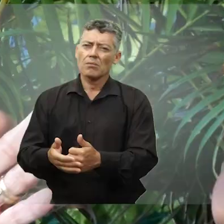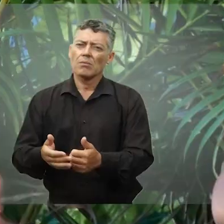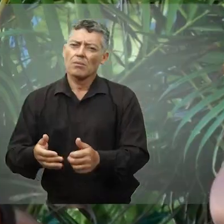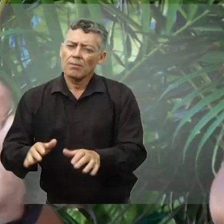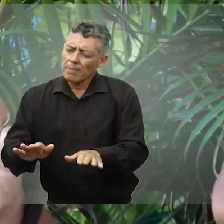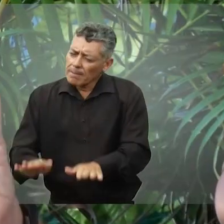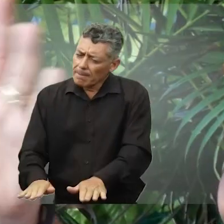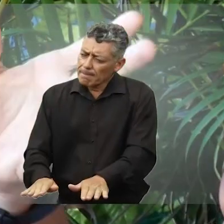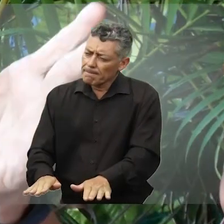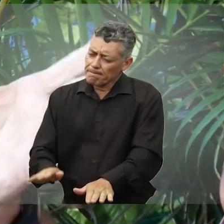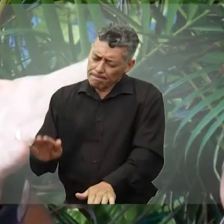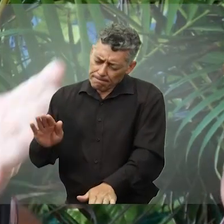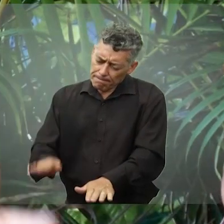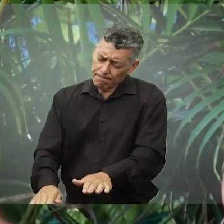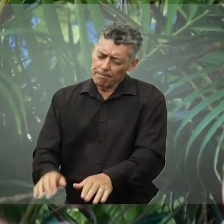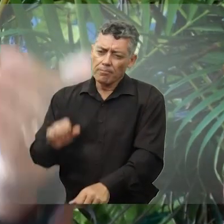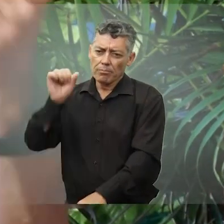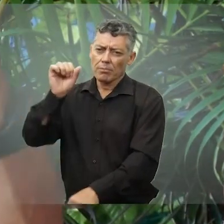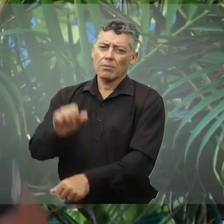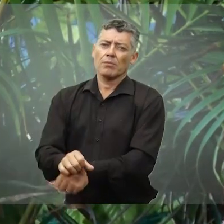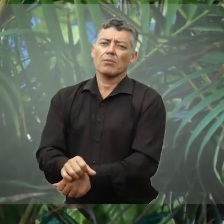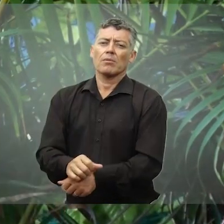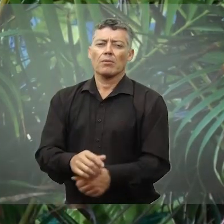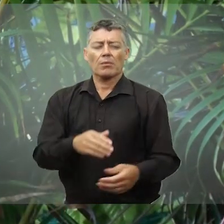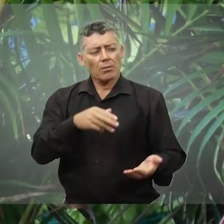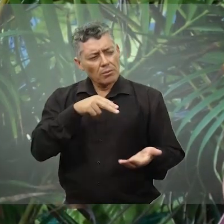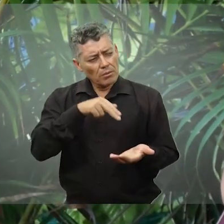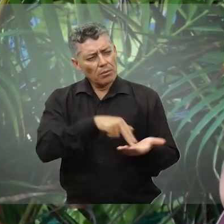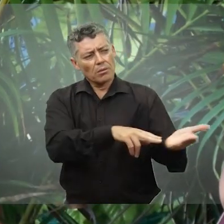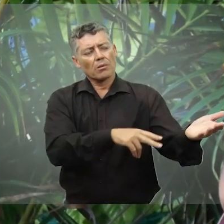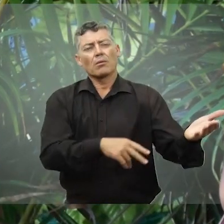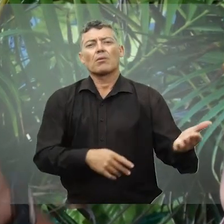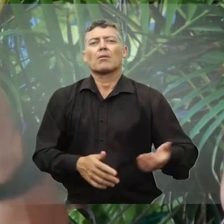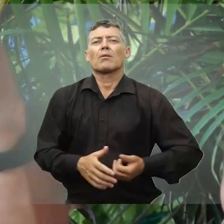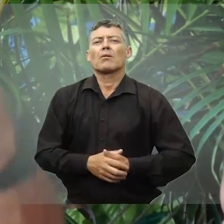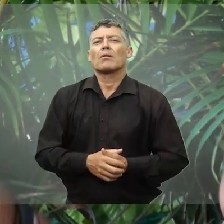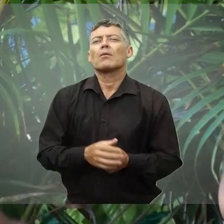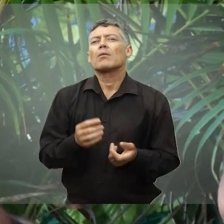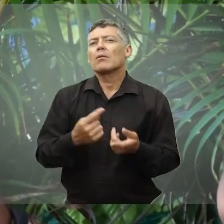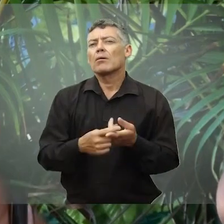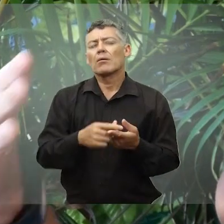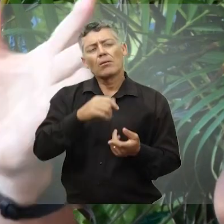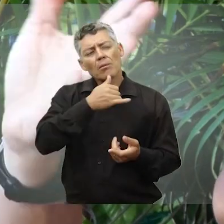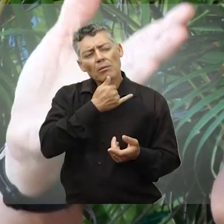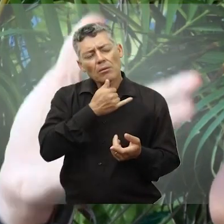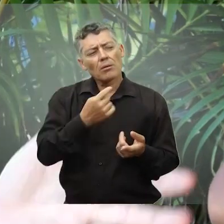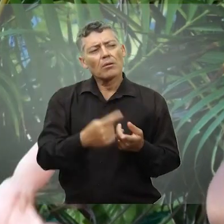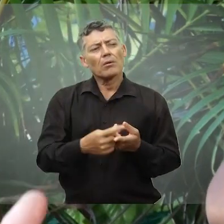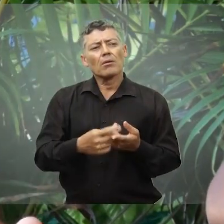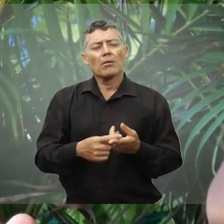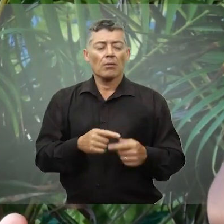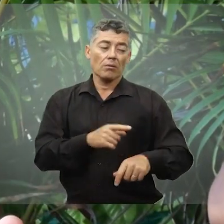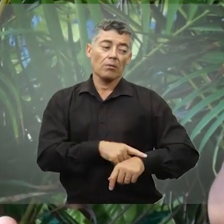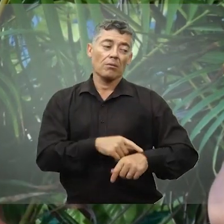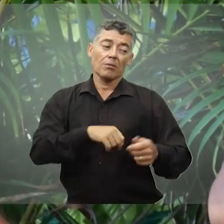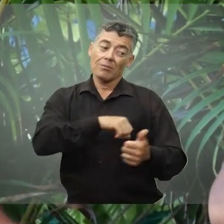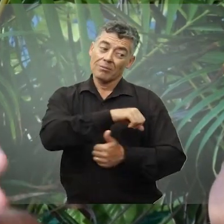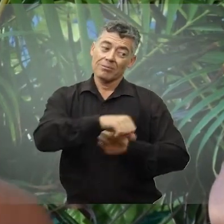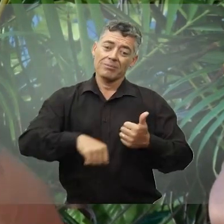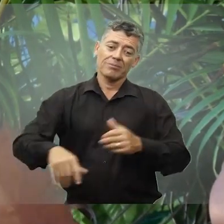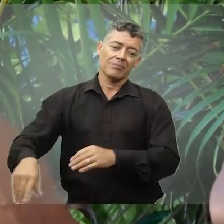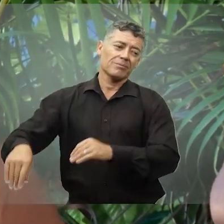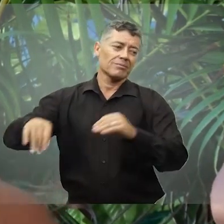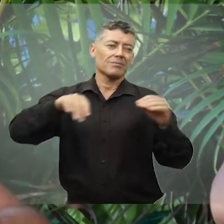aperta o play, pronto. E aí a pessoa mandou uma mensagem para ele, dizendo porque ela estava triste, porque ela estava em período de mudança,